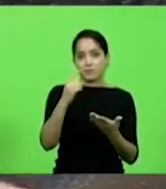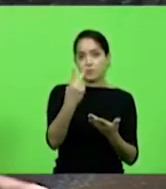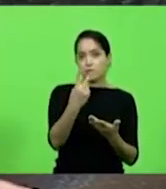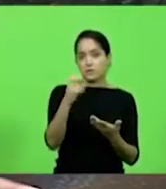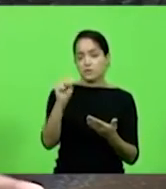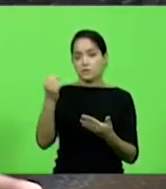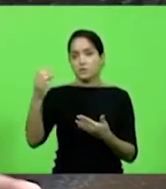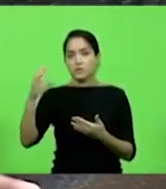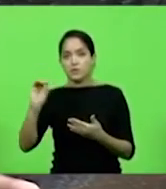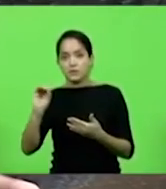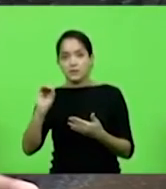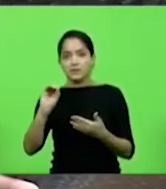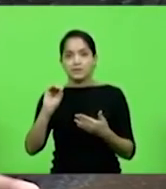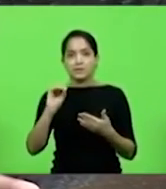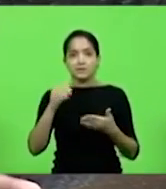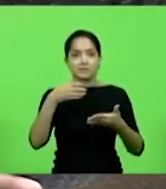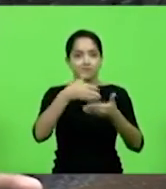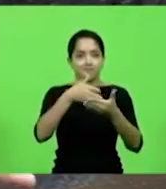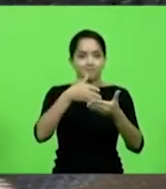Mesmo assim,